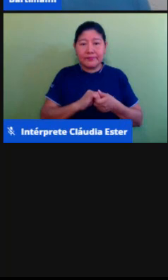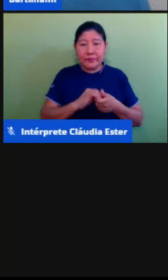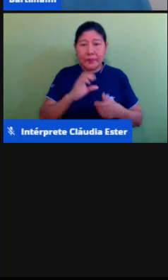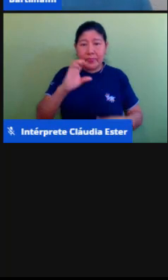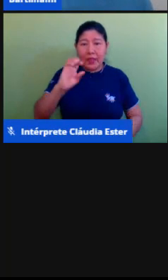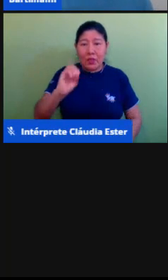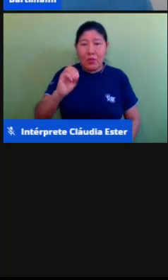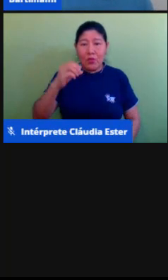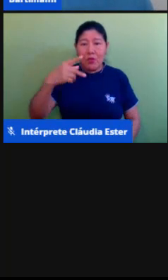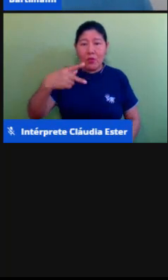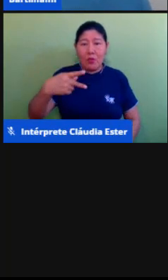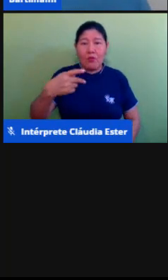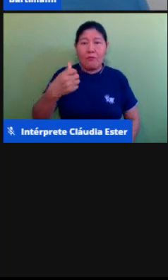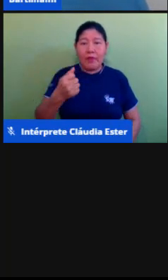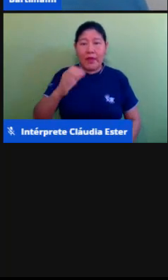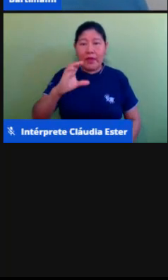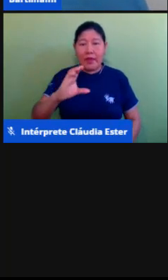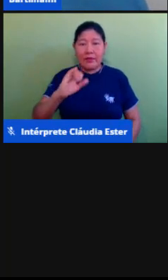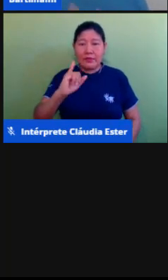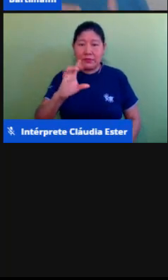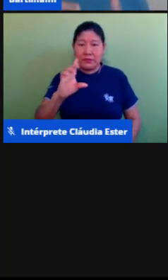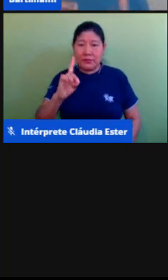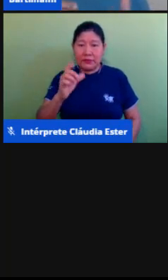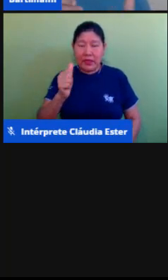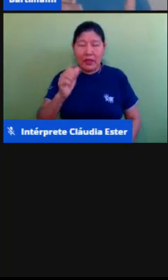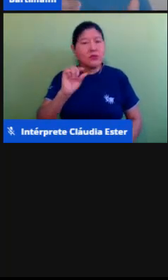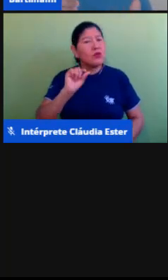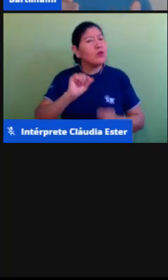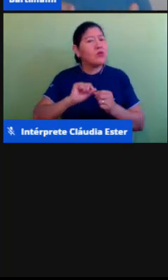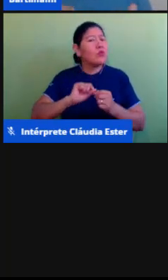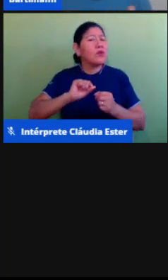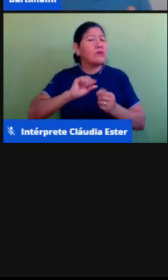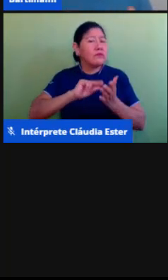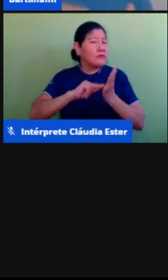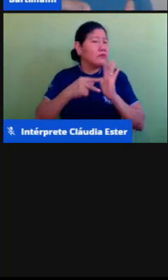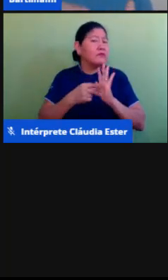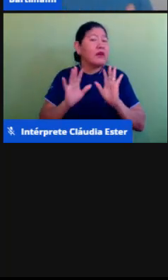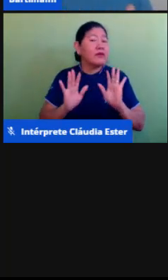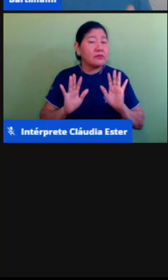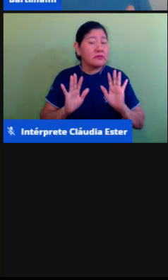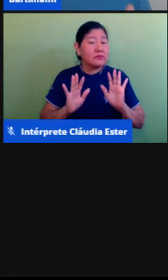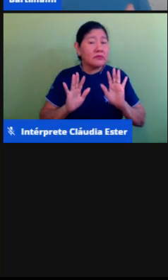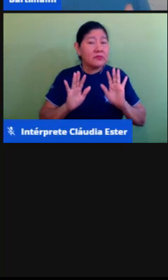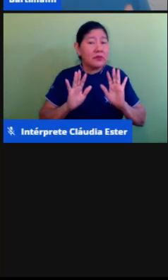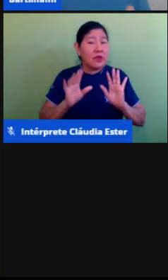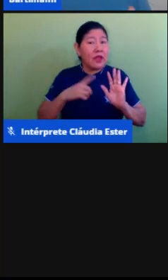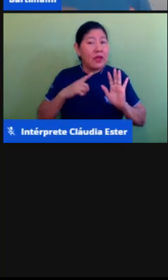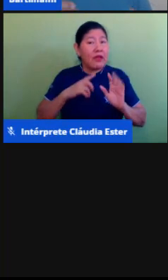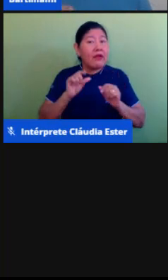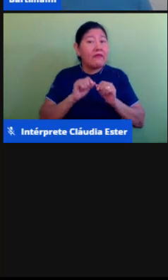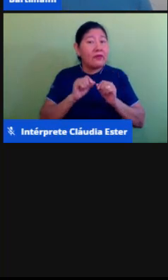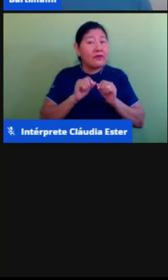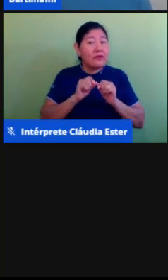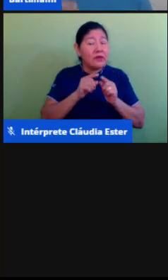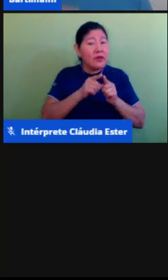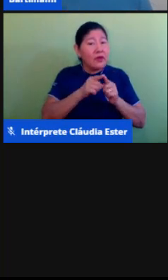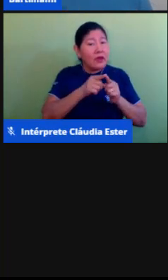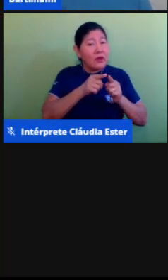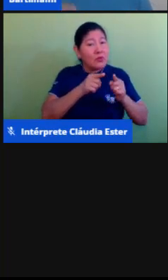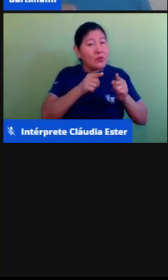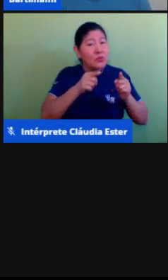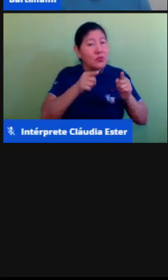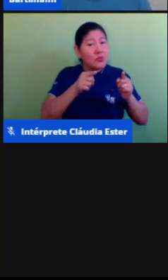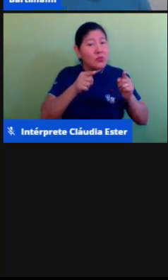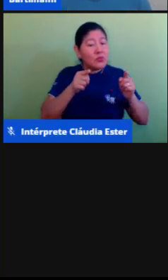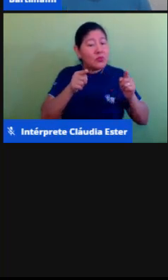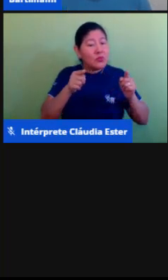é denominada opacidade. O que ela vai fazer? Ela vai aumentar ou diminuir a intensidade de